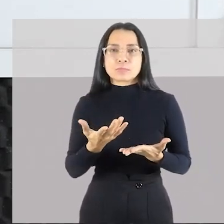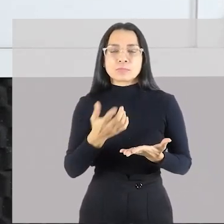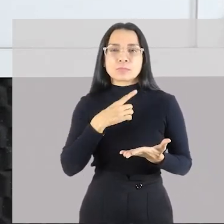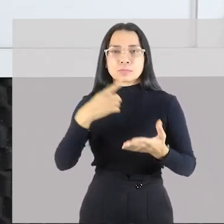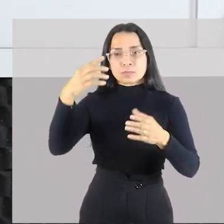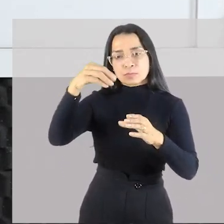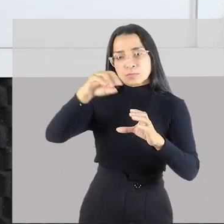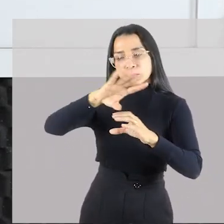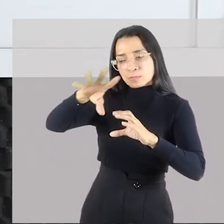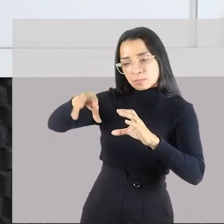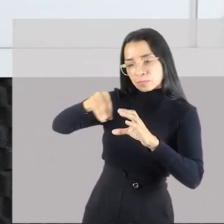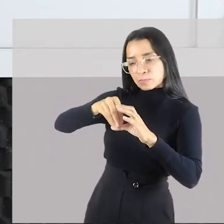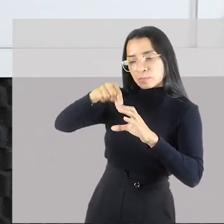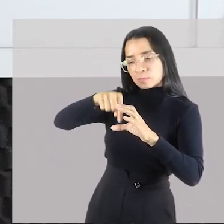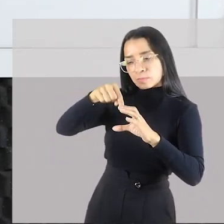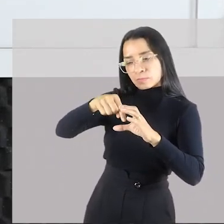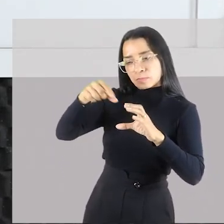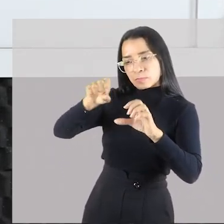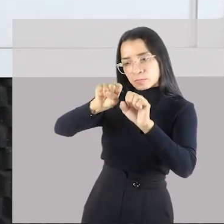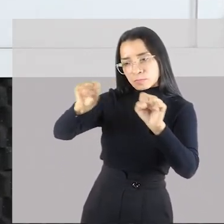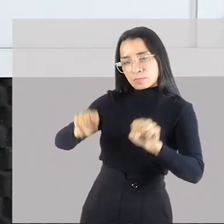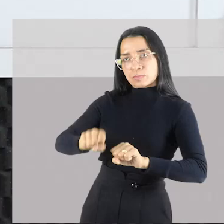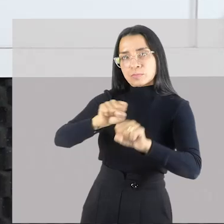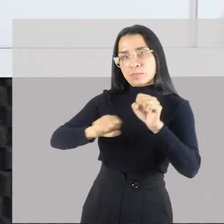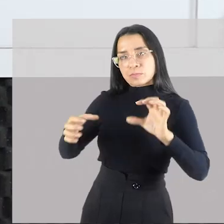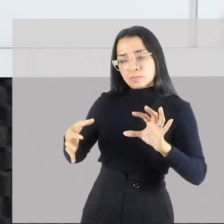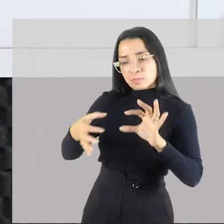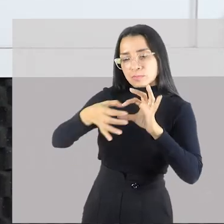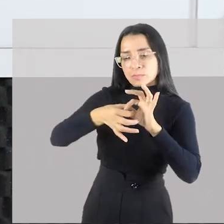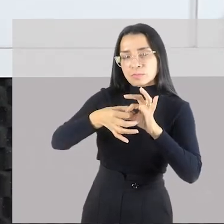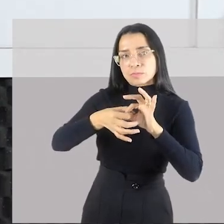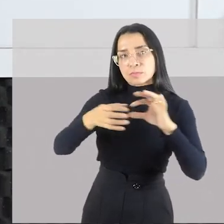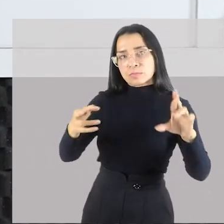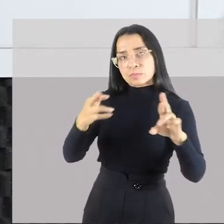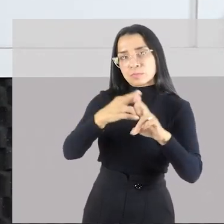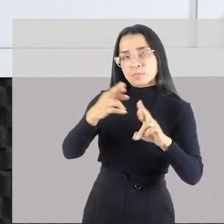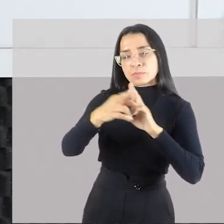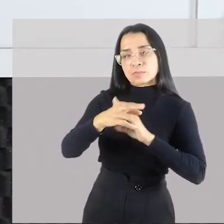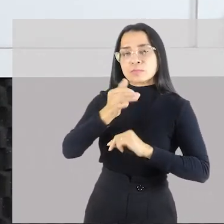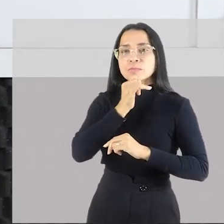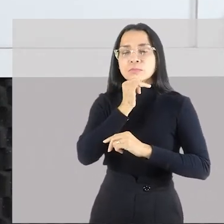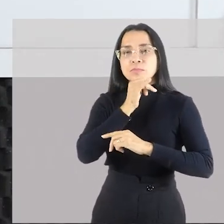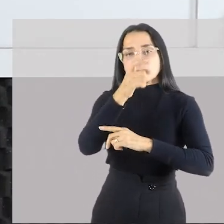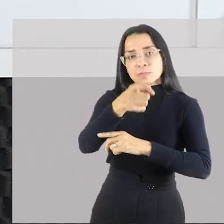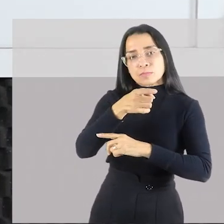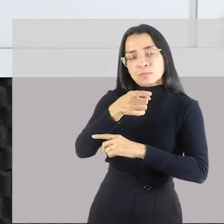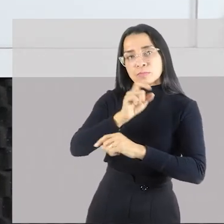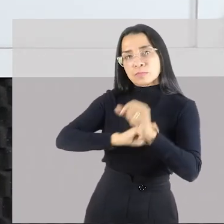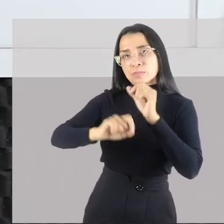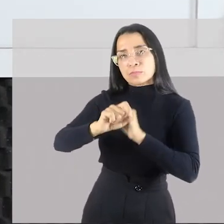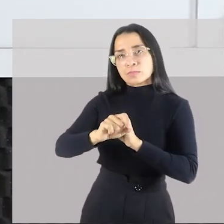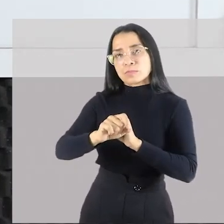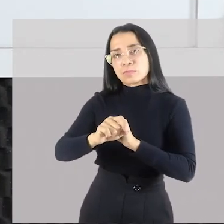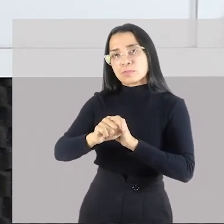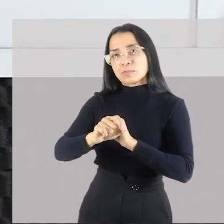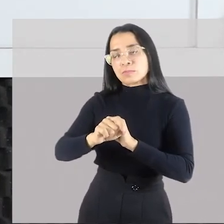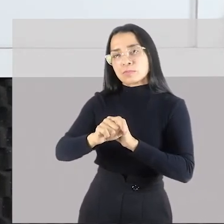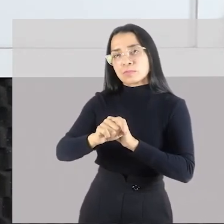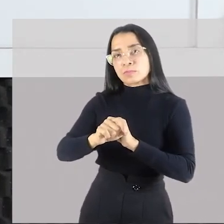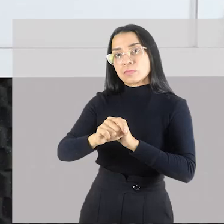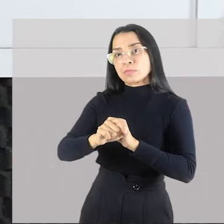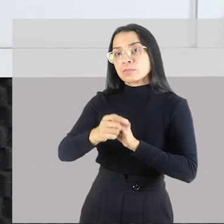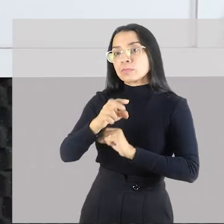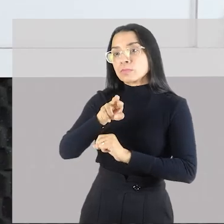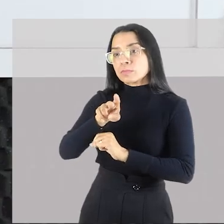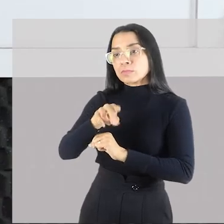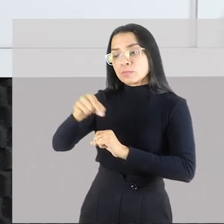sistema, elas estão integradas, né? Elas estão relacionadas. Esse x aqui é o mesmo valor desse x aqui, o mesmo valor